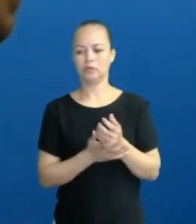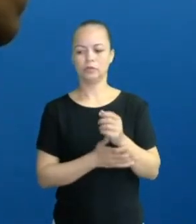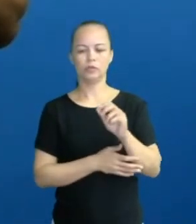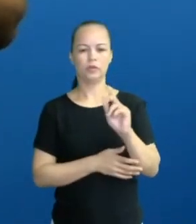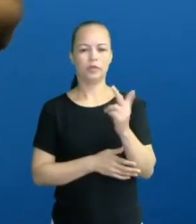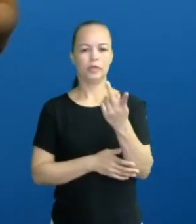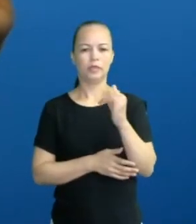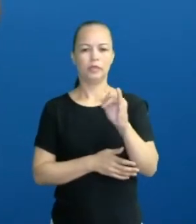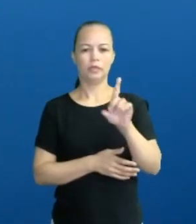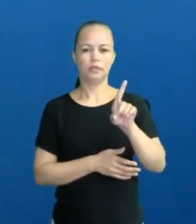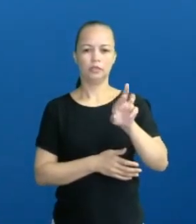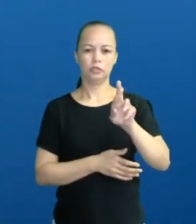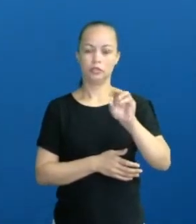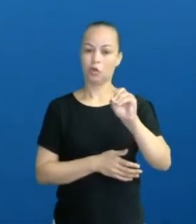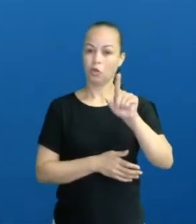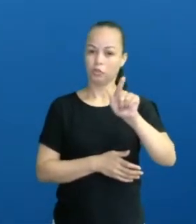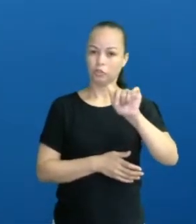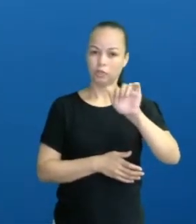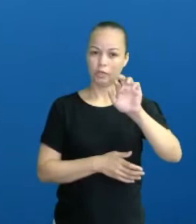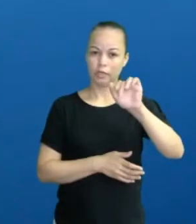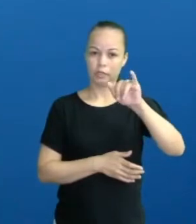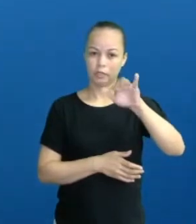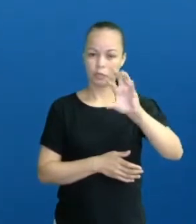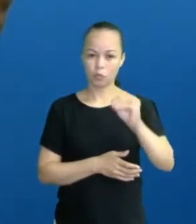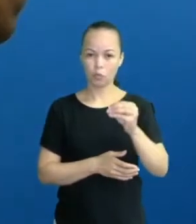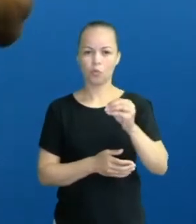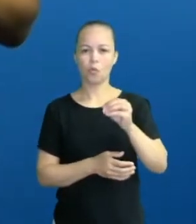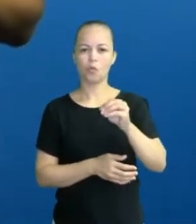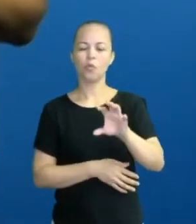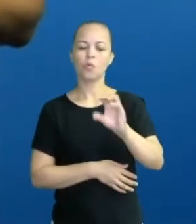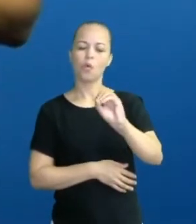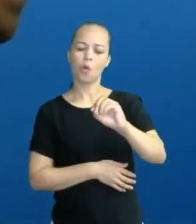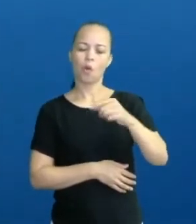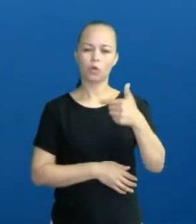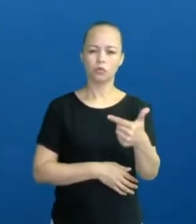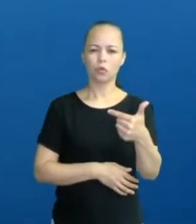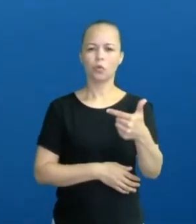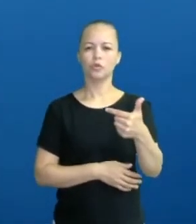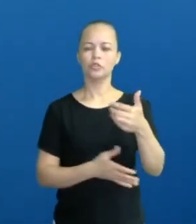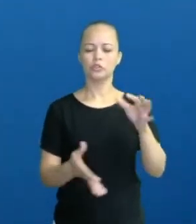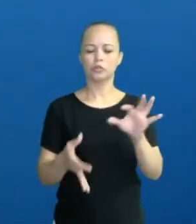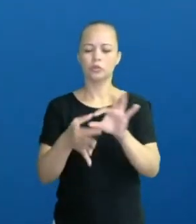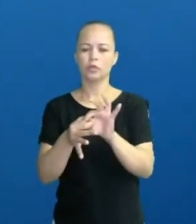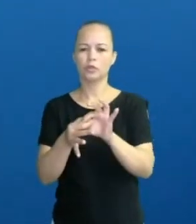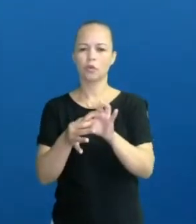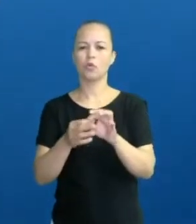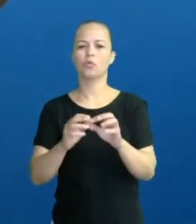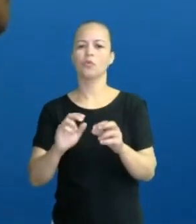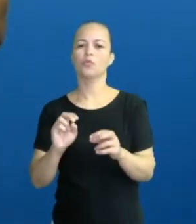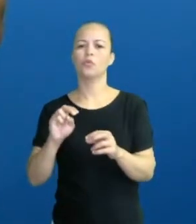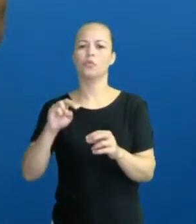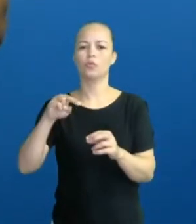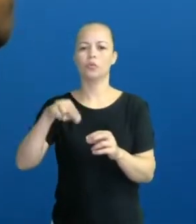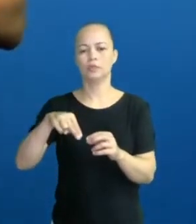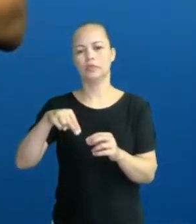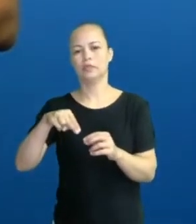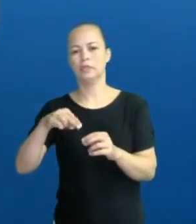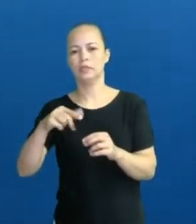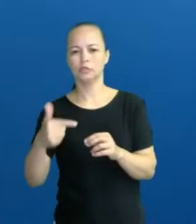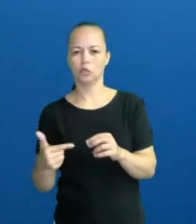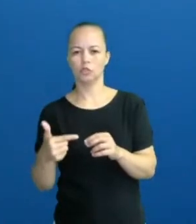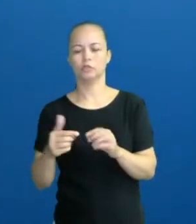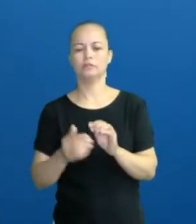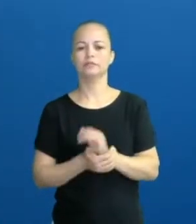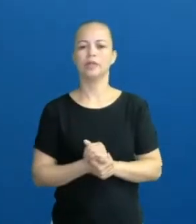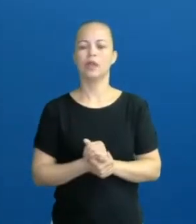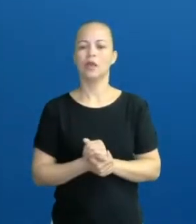flúor, a ligação do hidrogênio com o oxigênio e a ligação do hidrogênio com o nitrogênio. Vou repetir. Quando eu